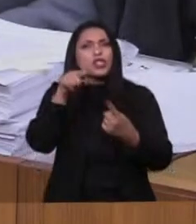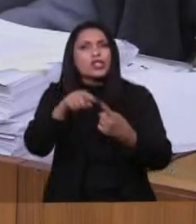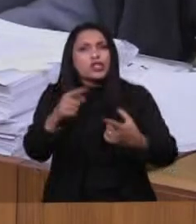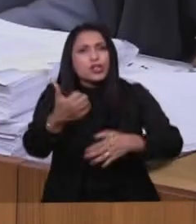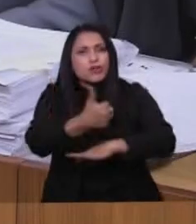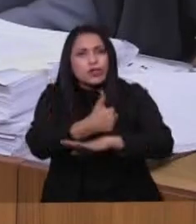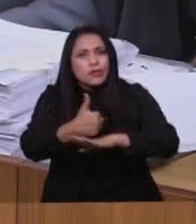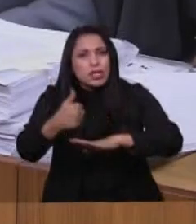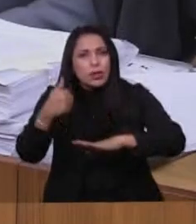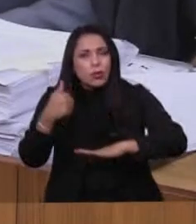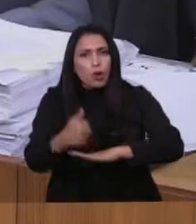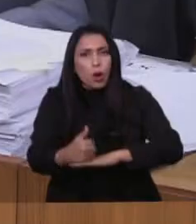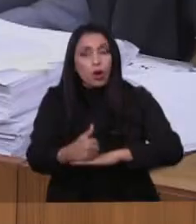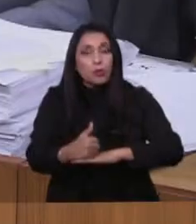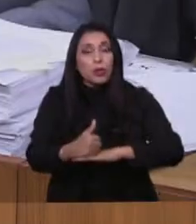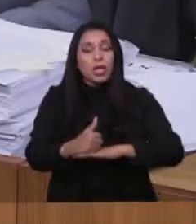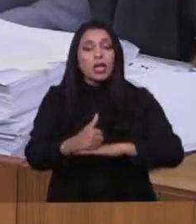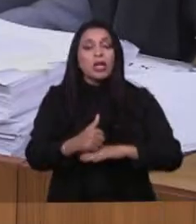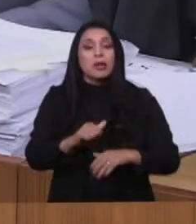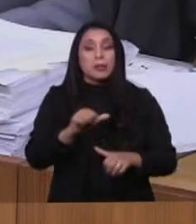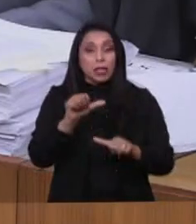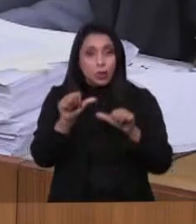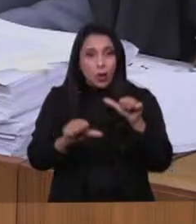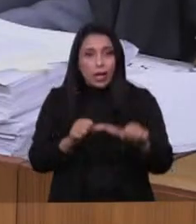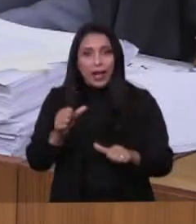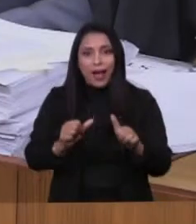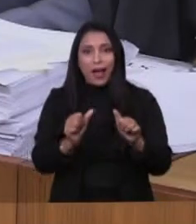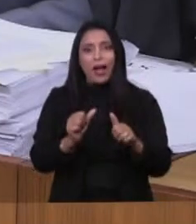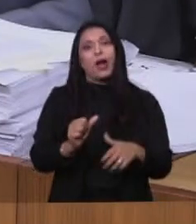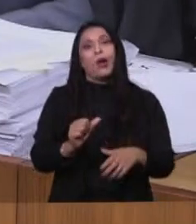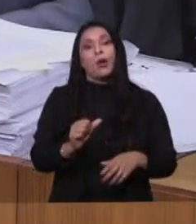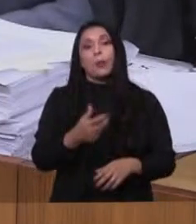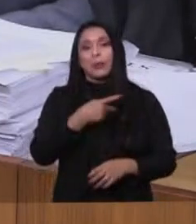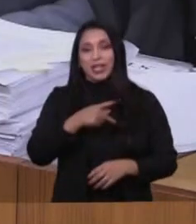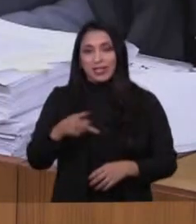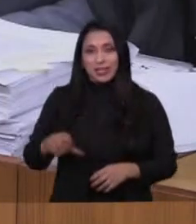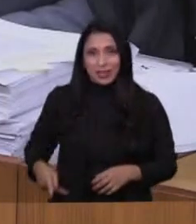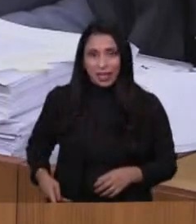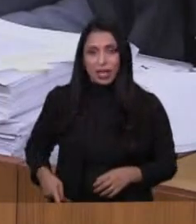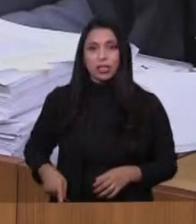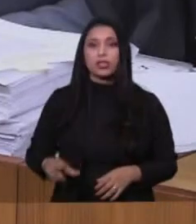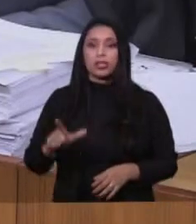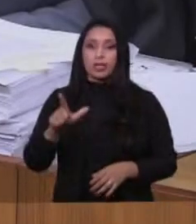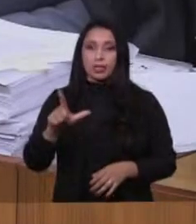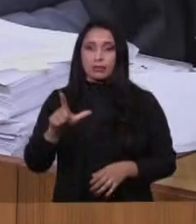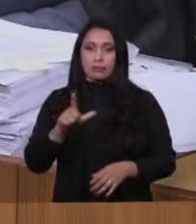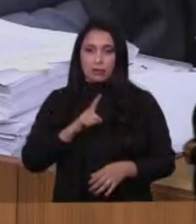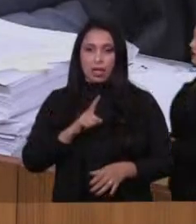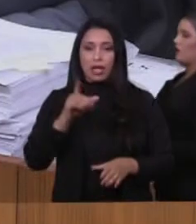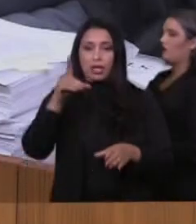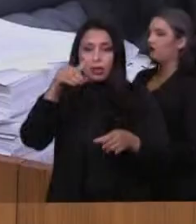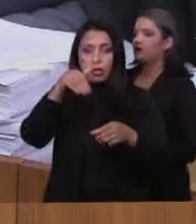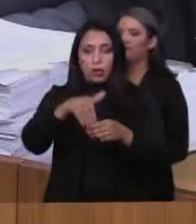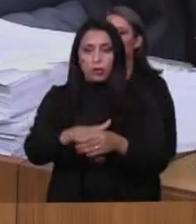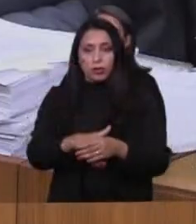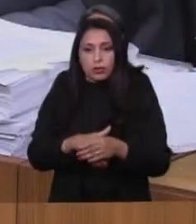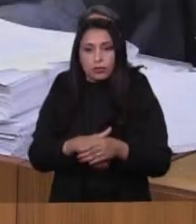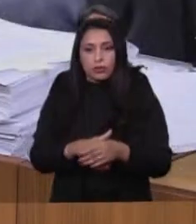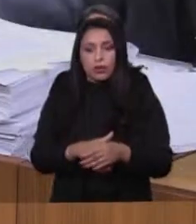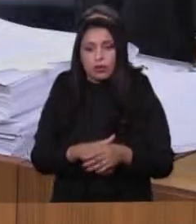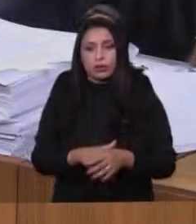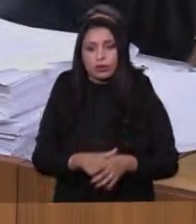na troca do poder, na troca daquele que foi legitimamente e democraticamente